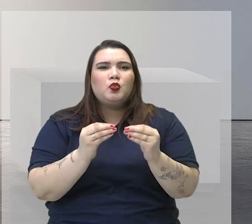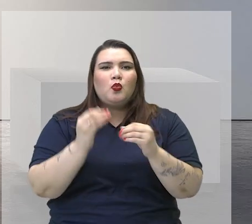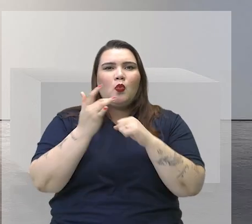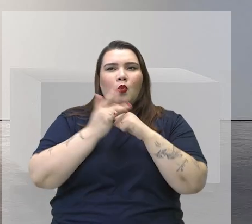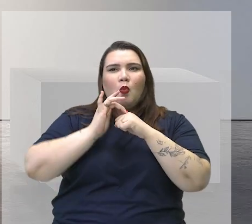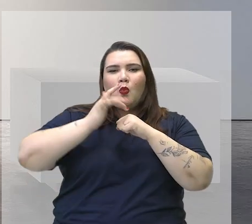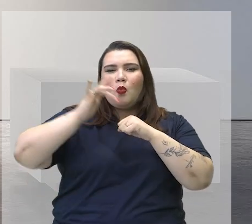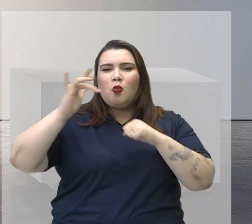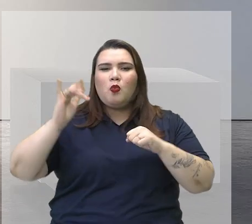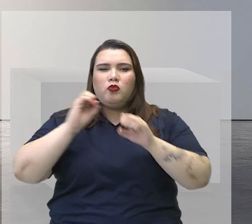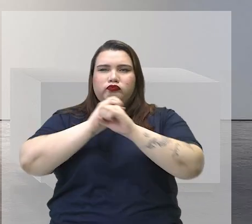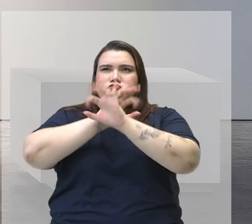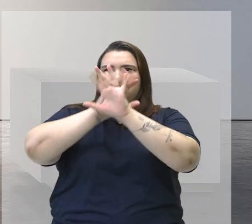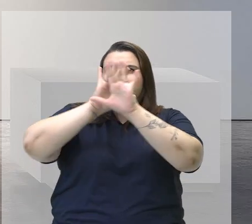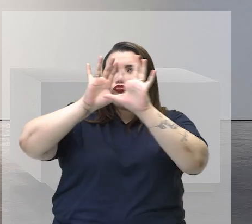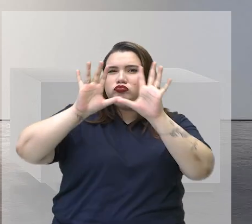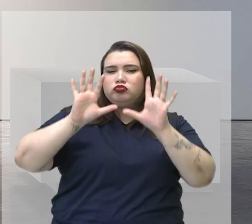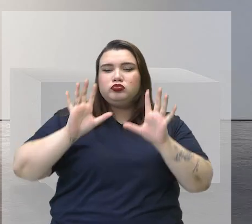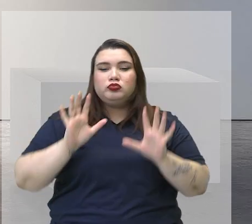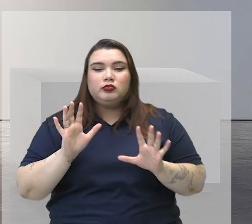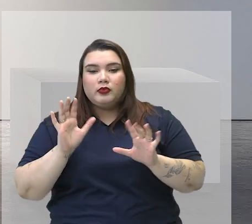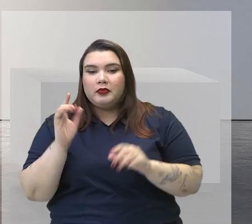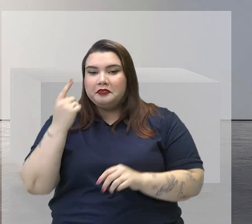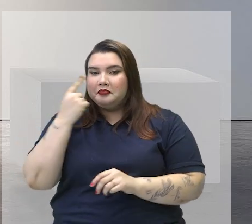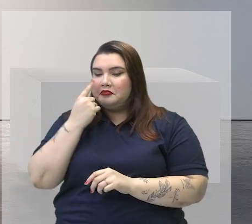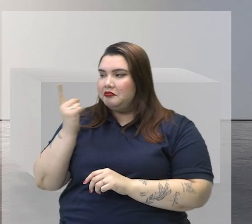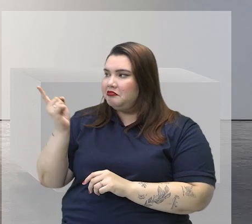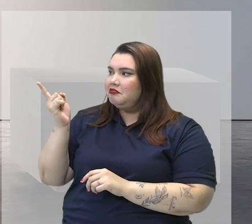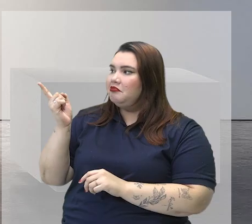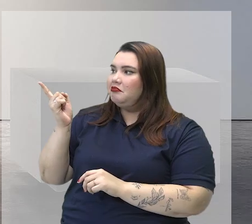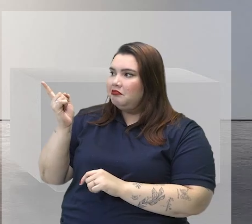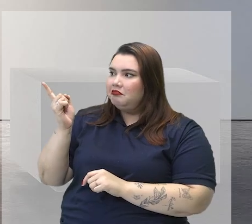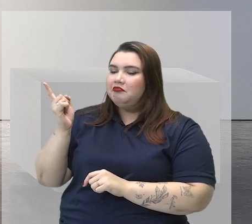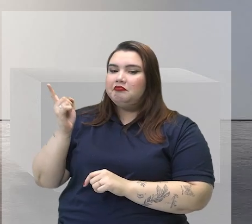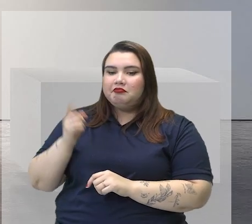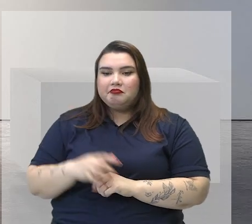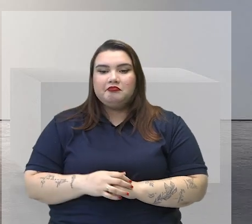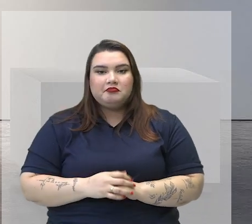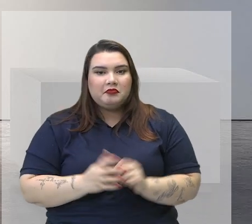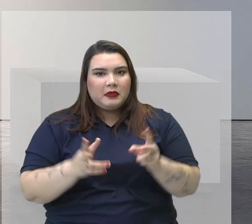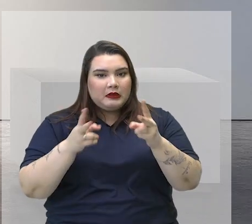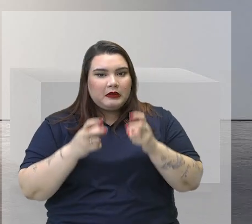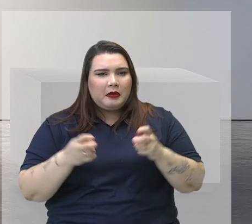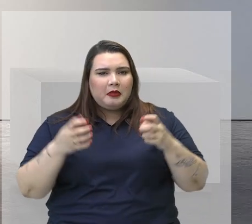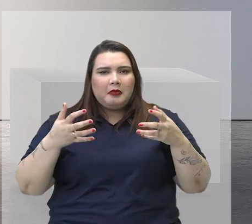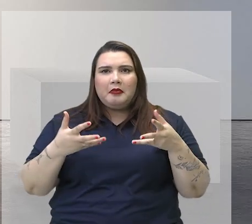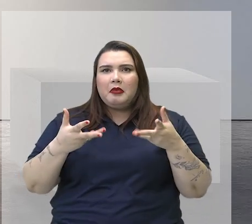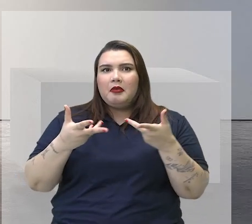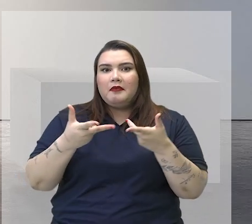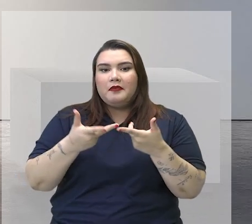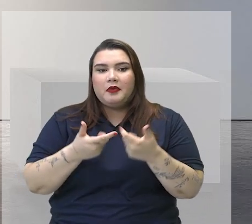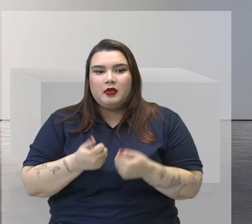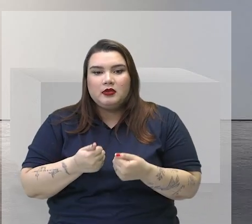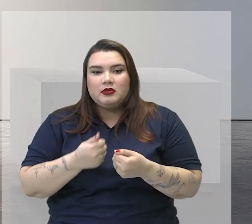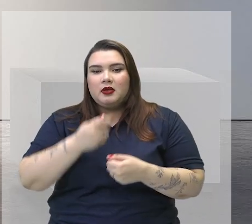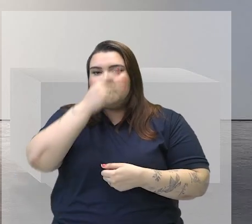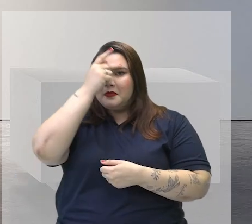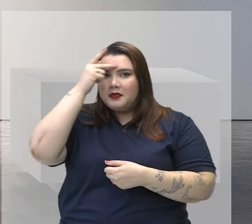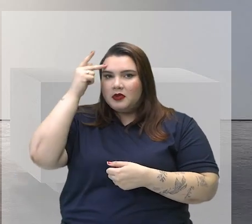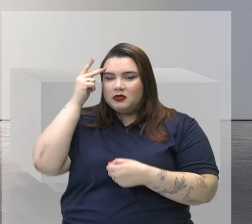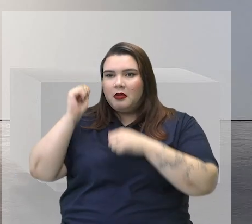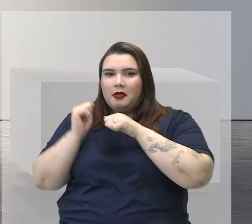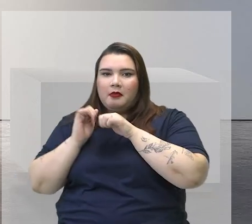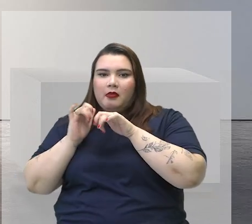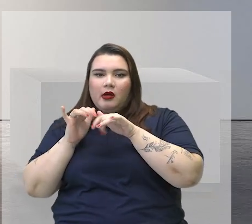ouro, como vocês podem ver. Então, a decoração é riquíssima. Isso fez com que os fiéis fossem às igrejas e